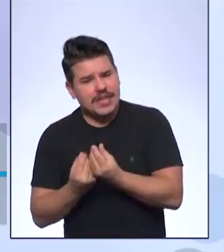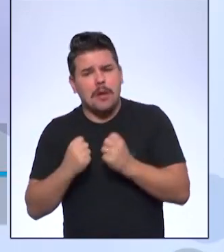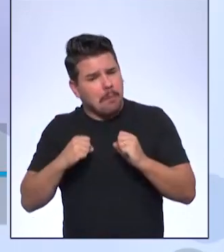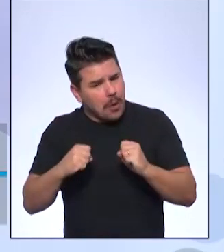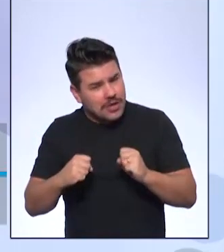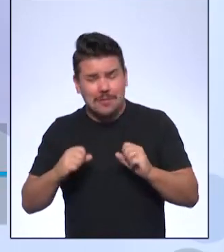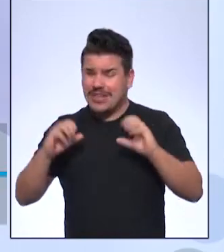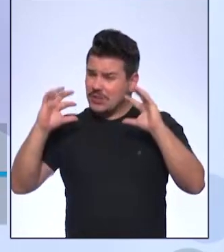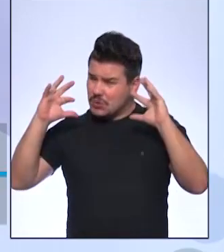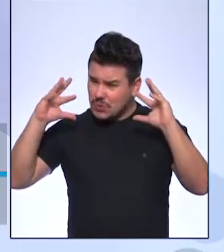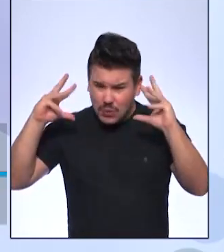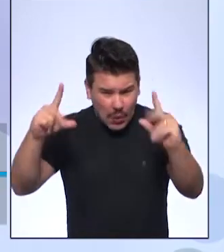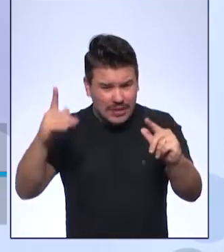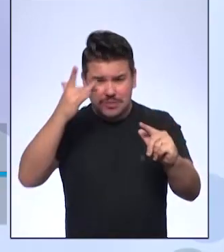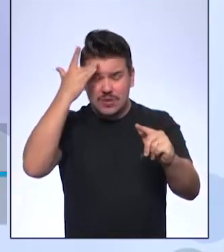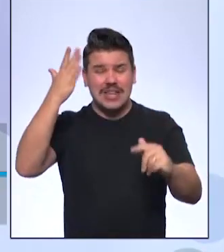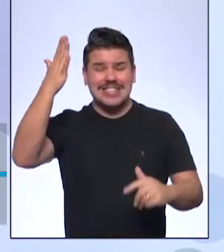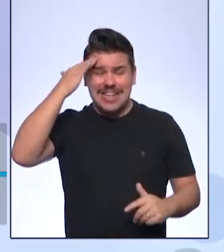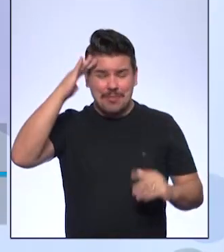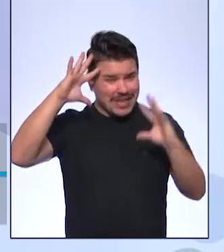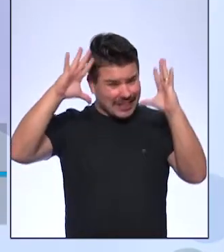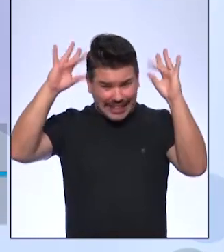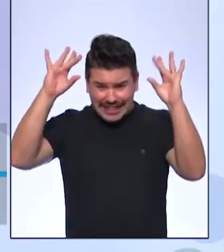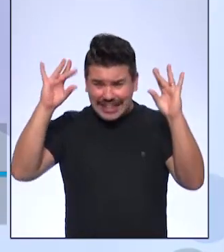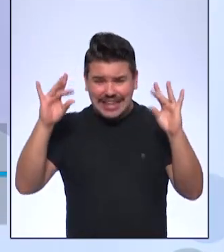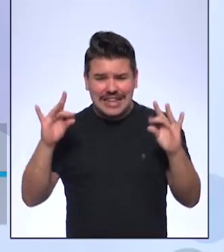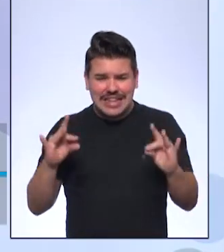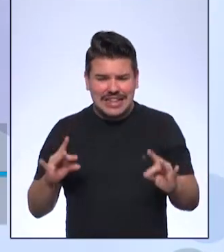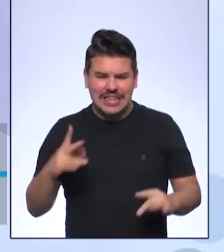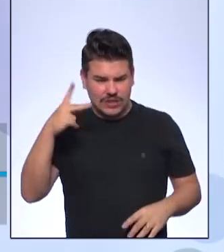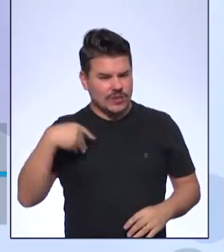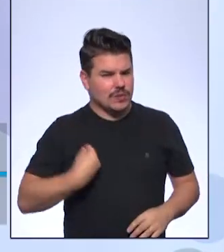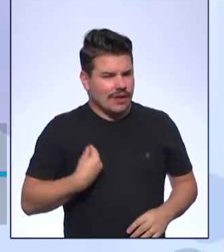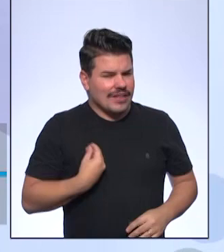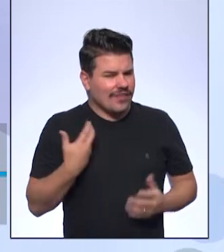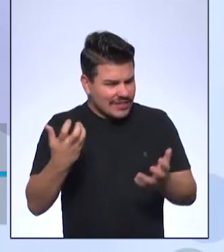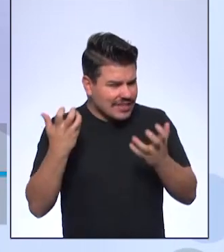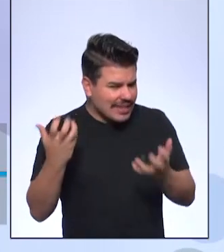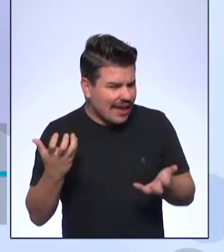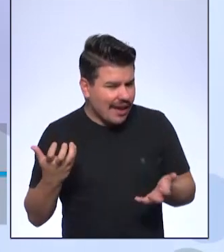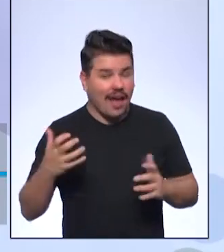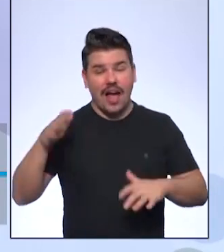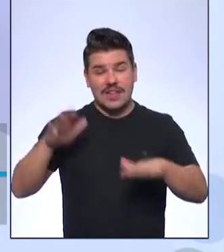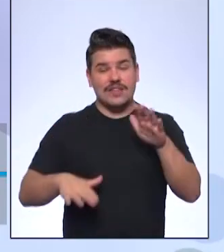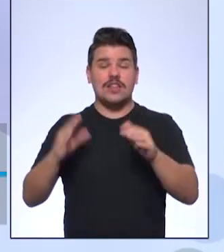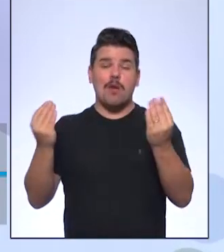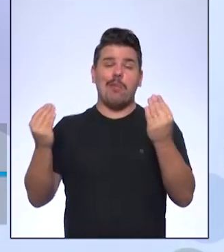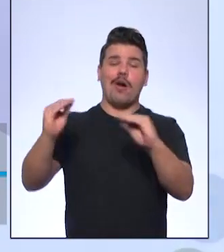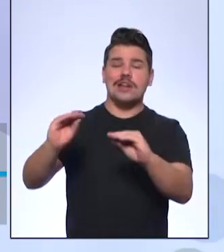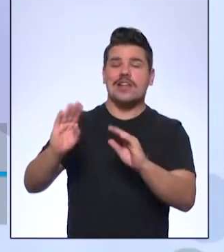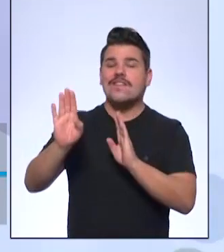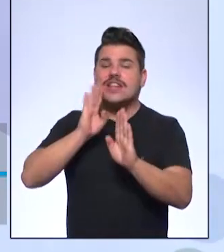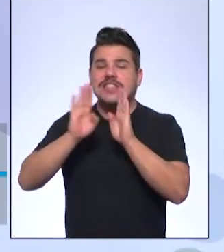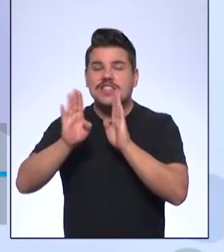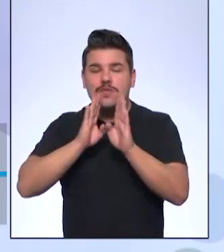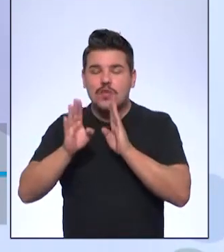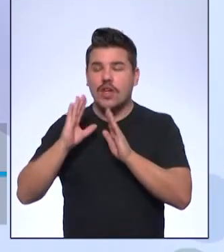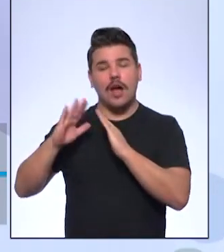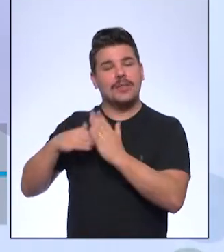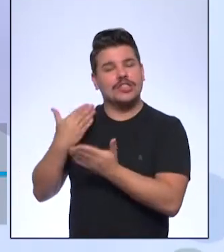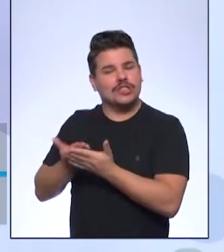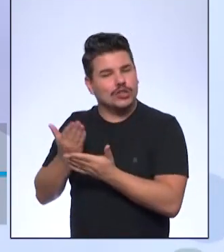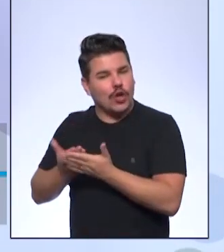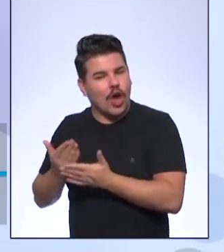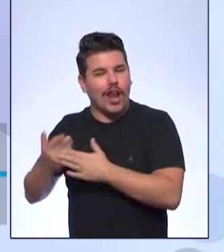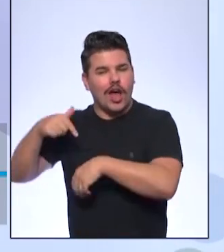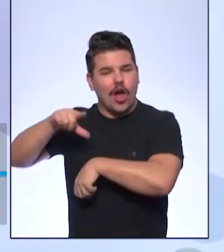quer que todas as pessoas tenham acesso a essa informação? Né? Será que, quando você posta lá no Facebook todas as informações da sua escola, de onde